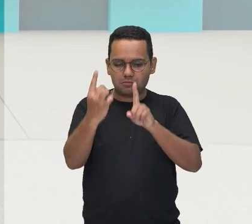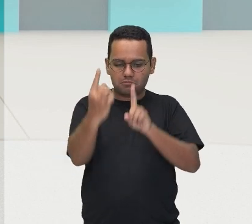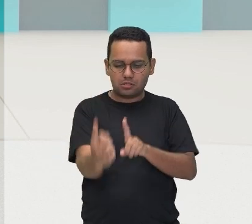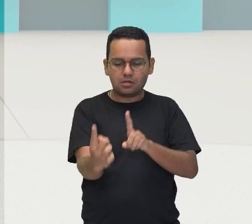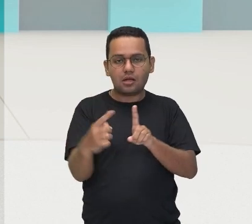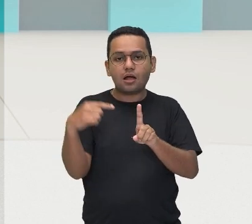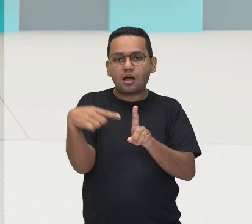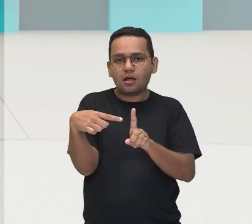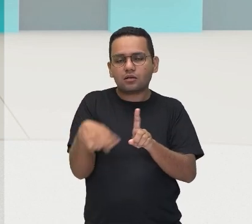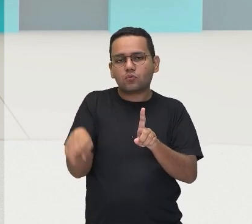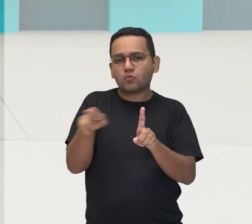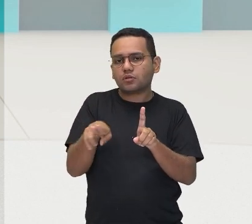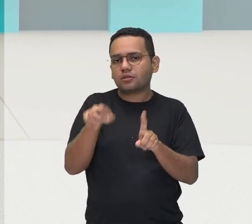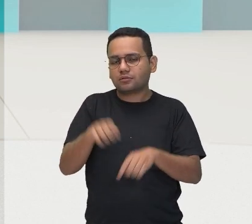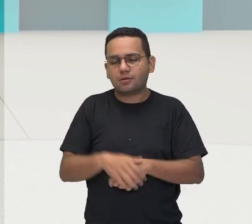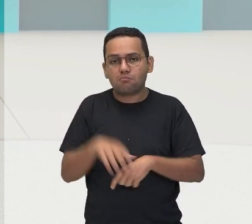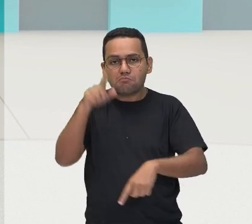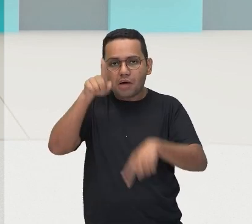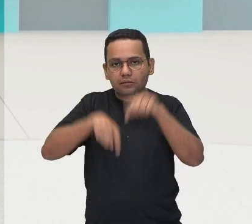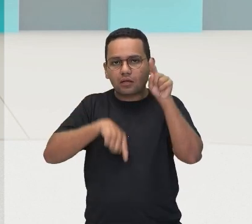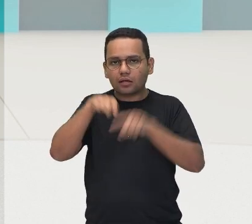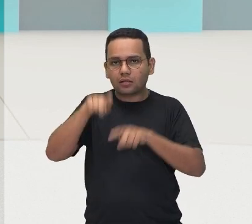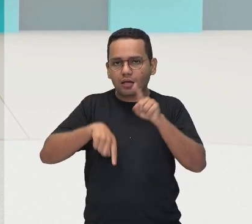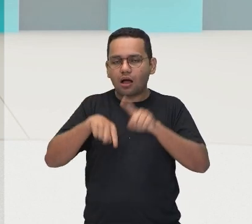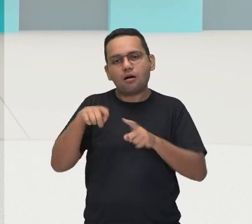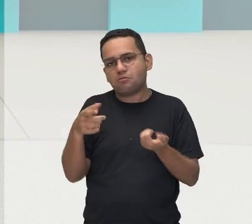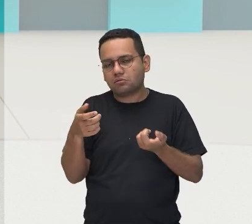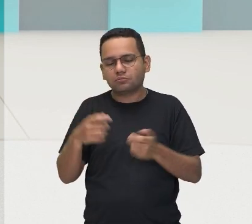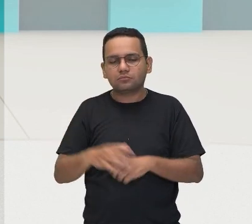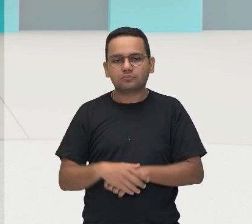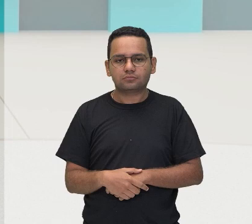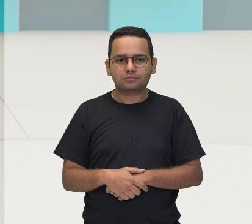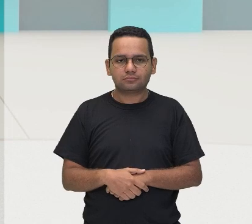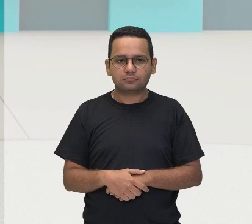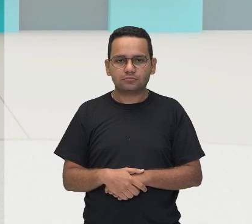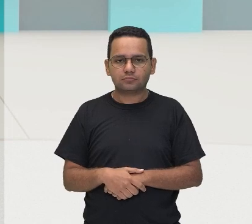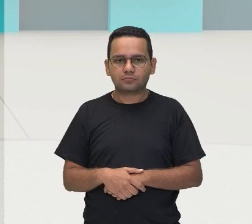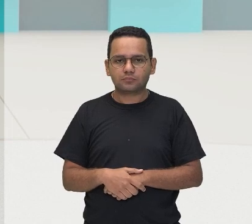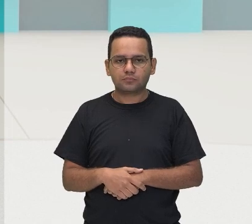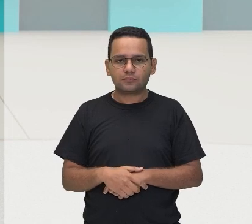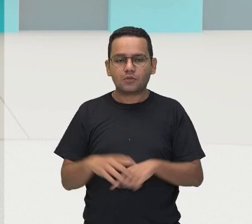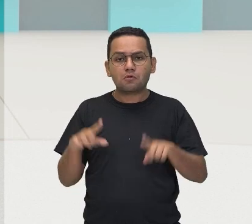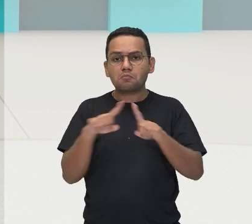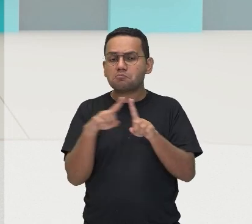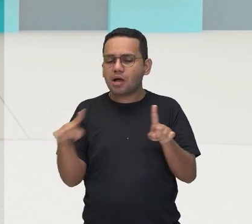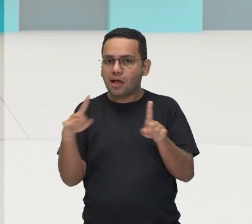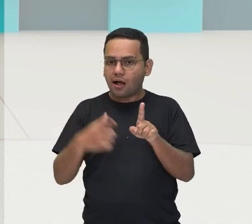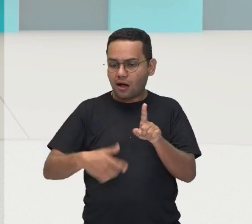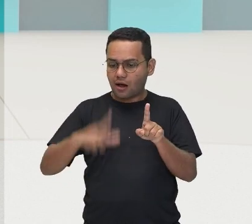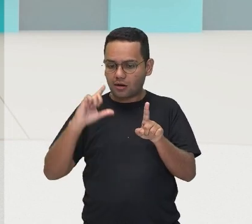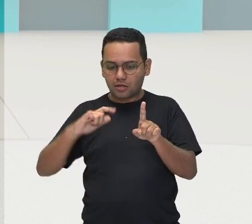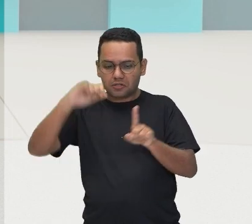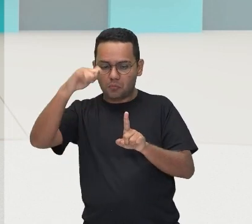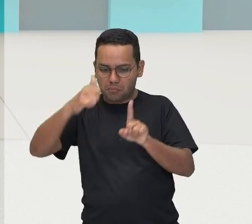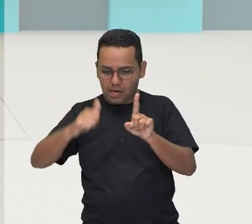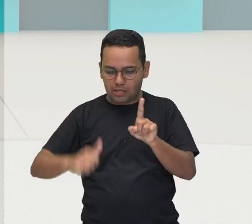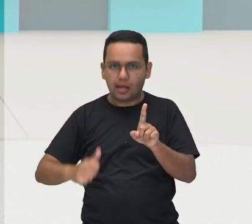bastão durante a disputa. Então, esse kata vai empregar